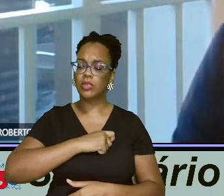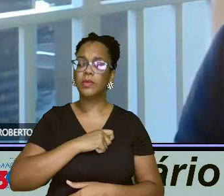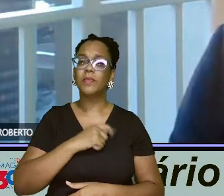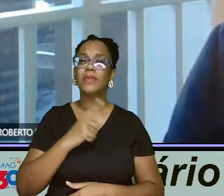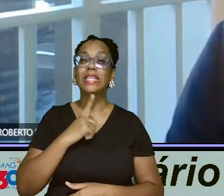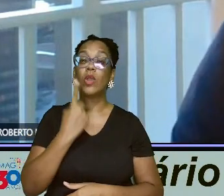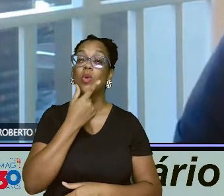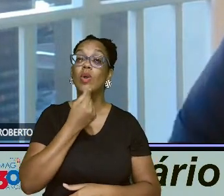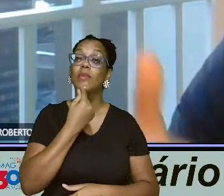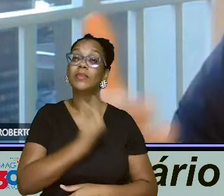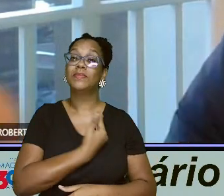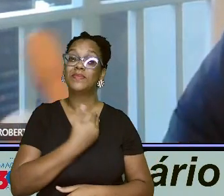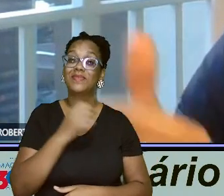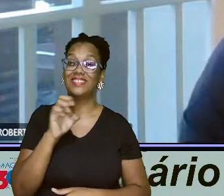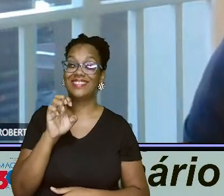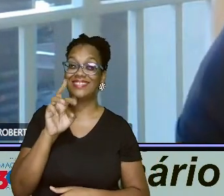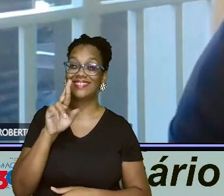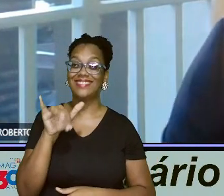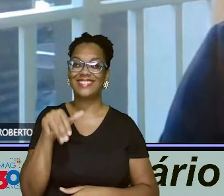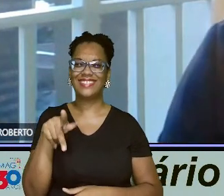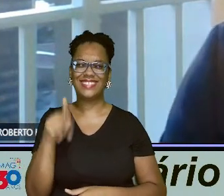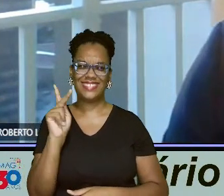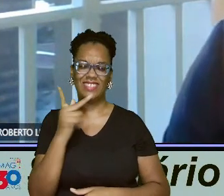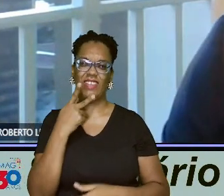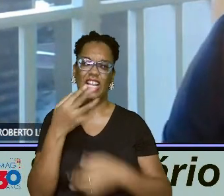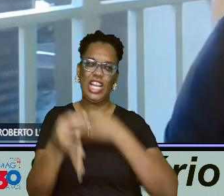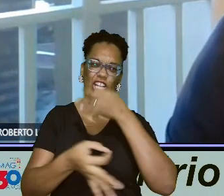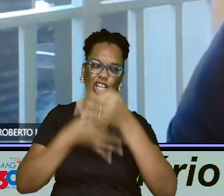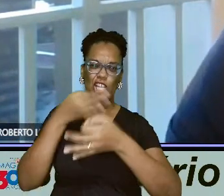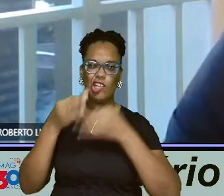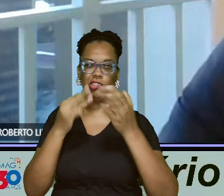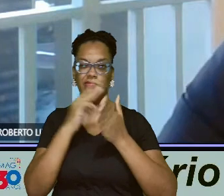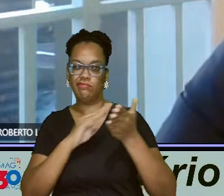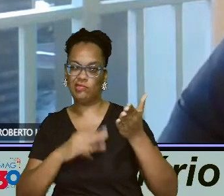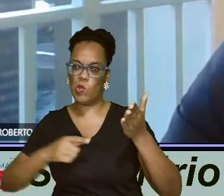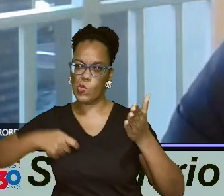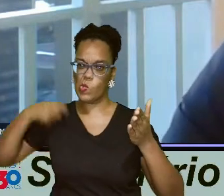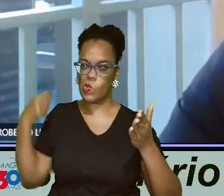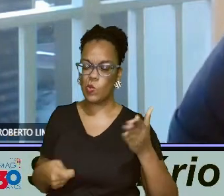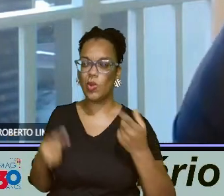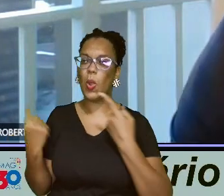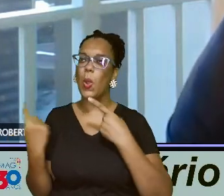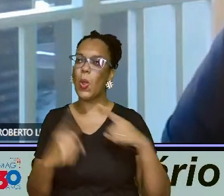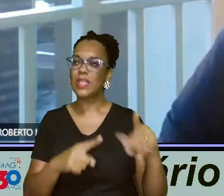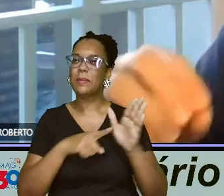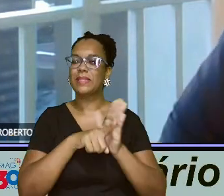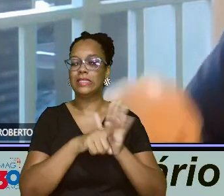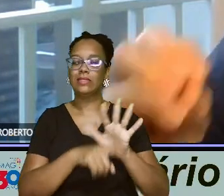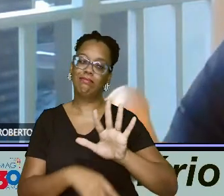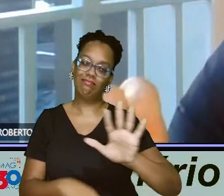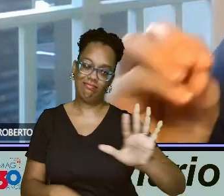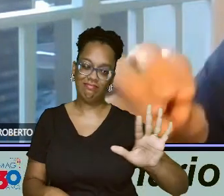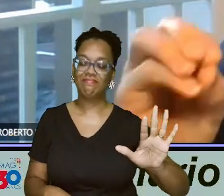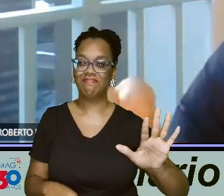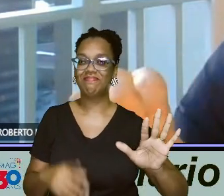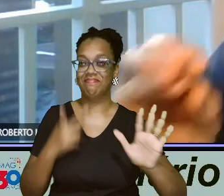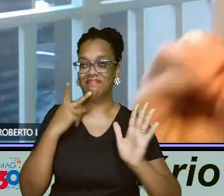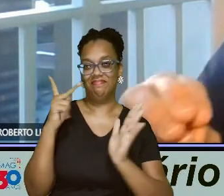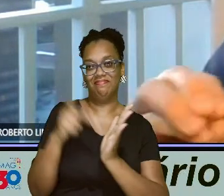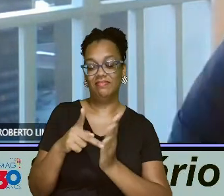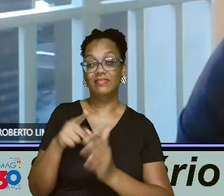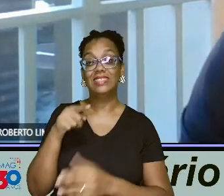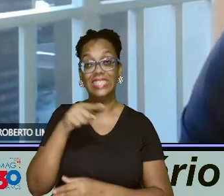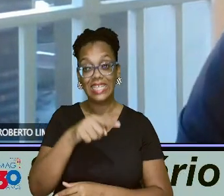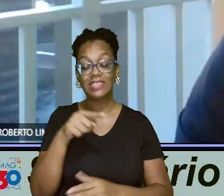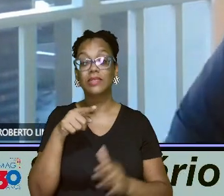faz algumas críticas metodológicas ferrenhas com relação a essa pesquisa, mas, de fato, essa pesquisa do